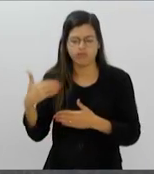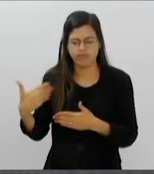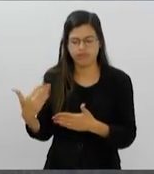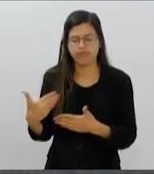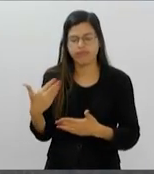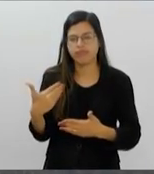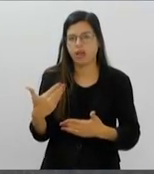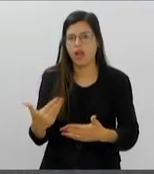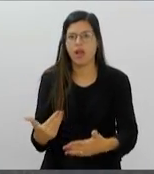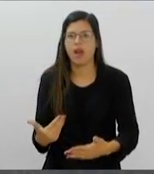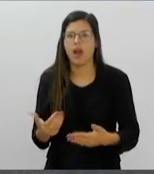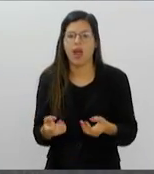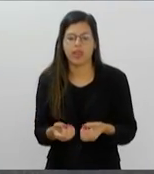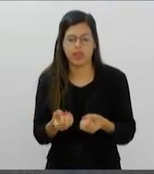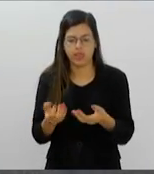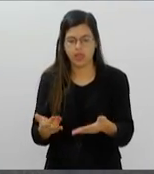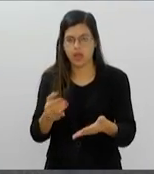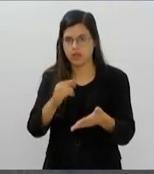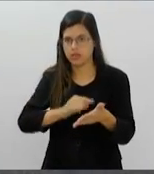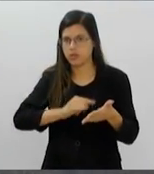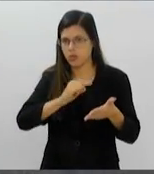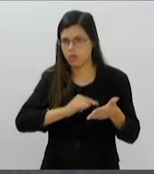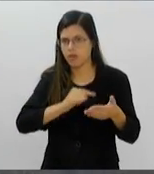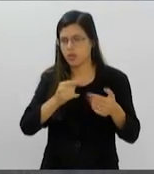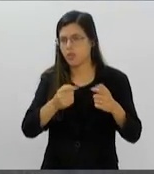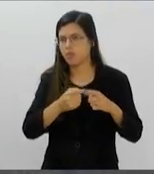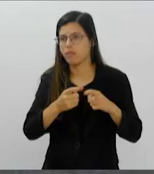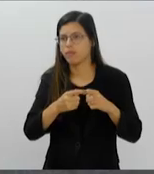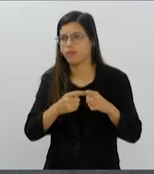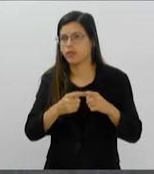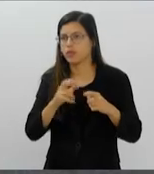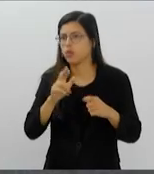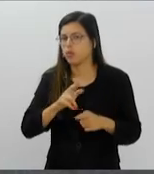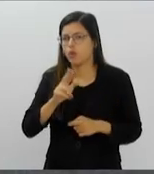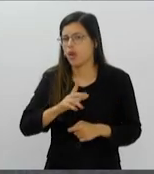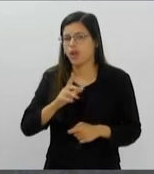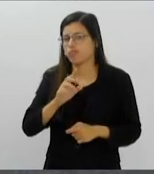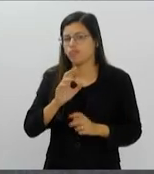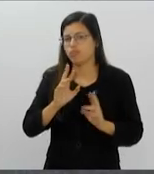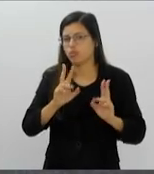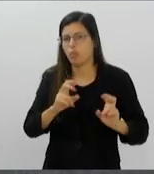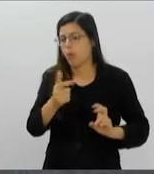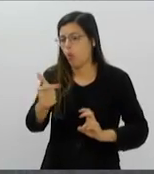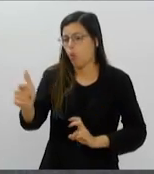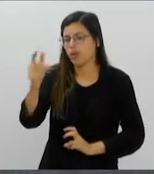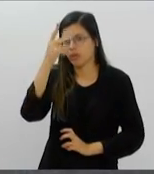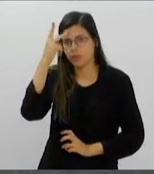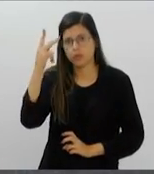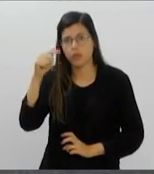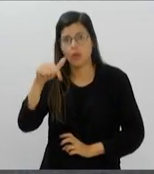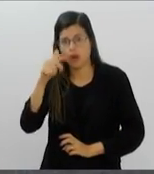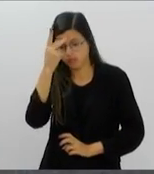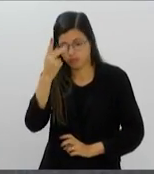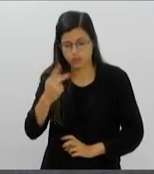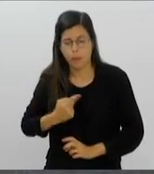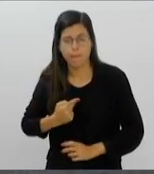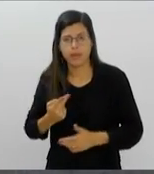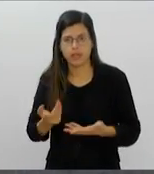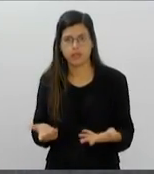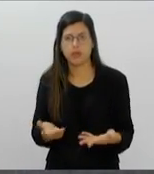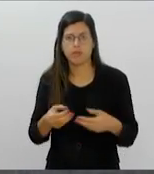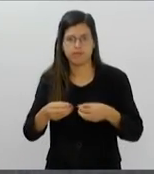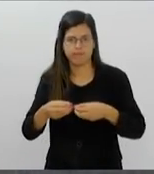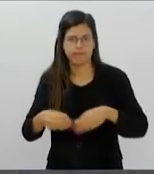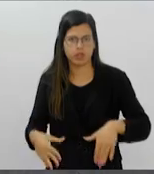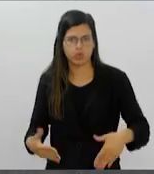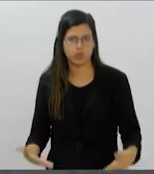a disponibilidade do prontuário. Não é sobre outra pessoa, é sobre a própria pessoa. E acaba prejudicando a pessoa.